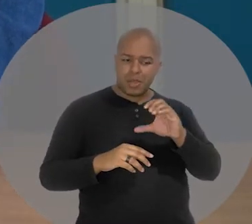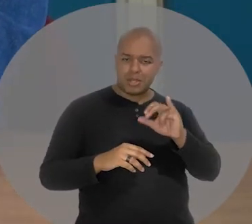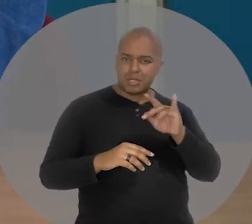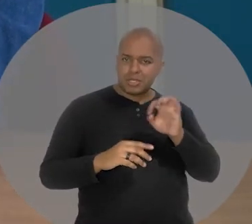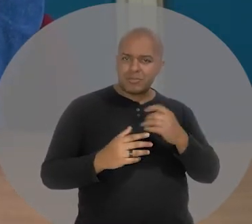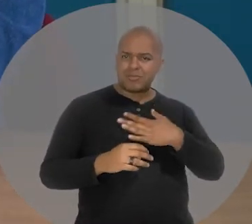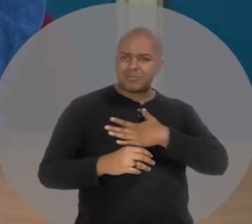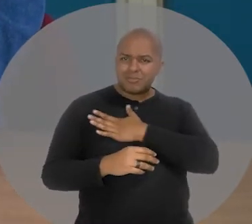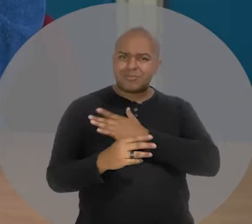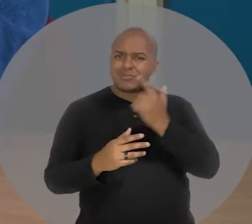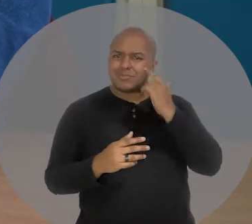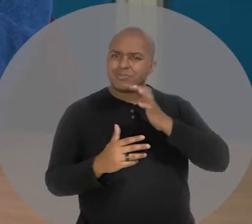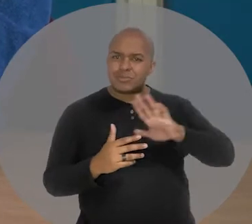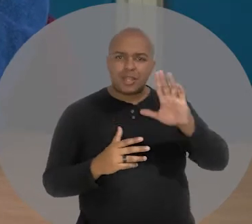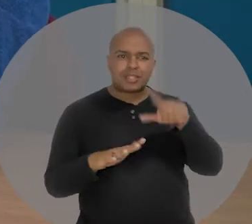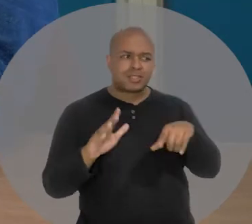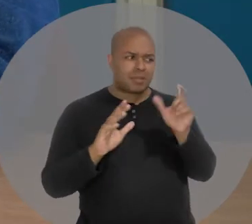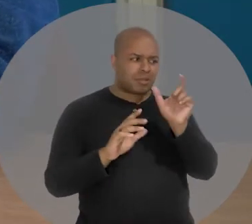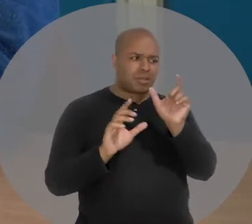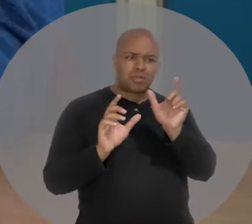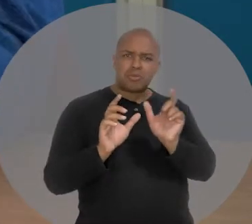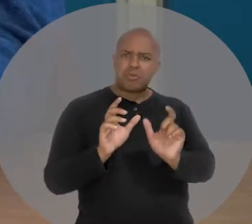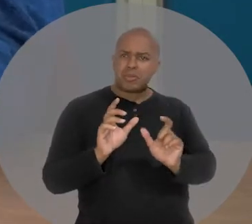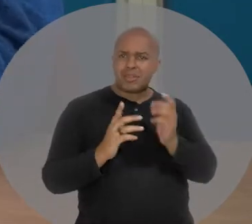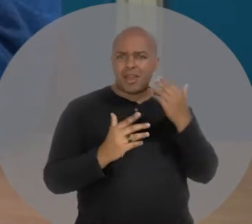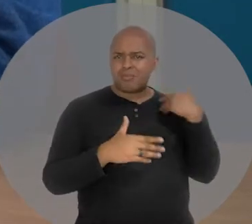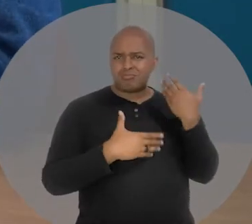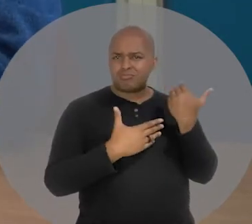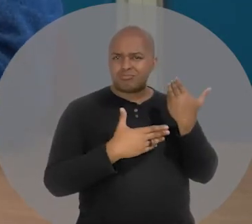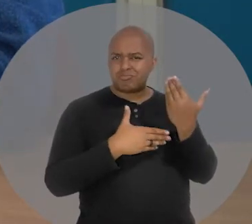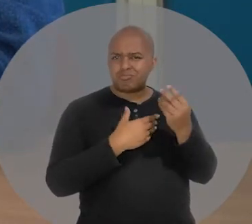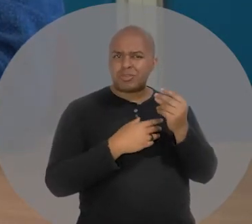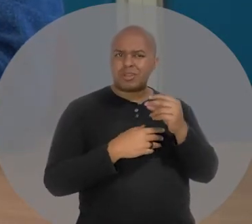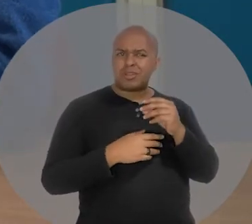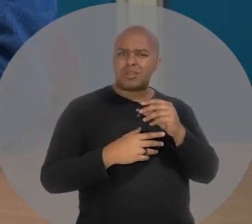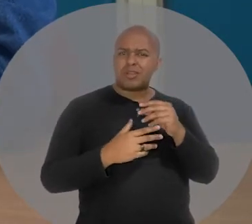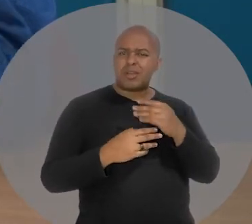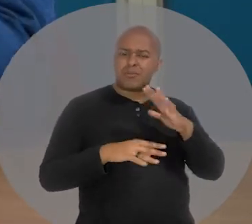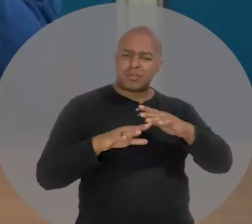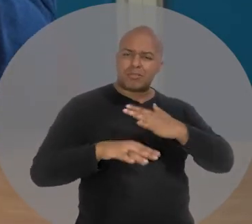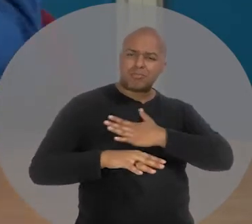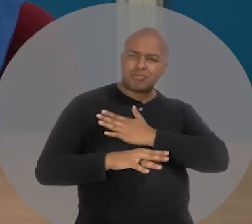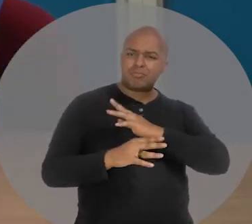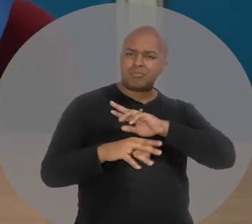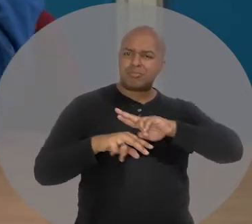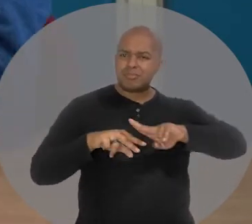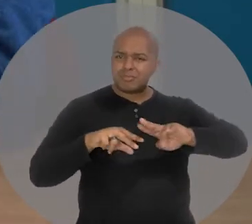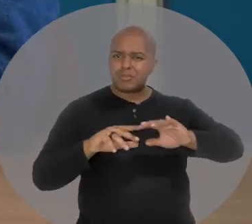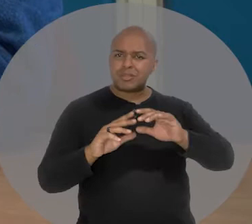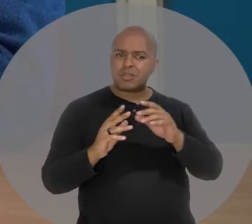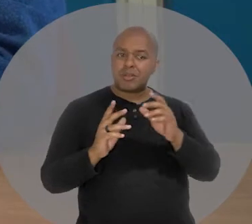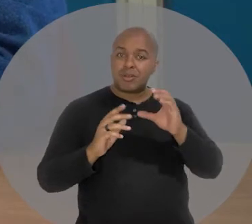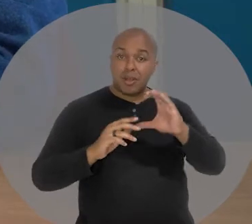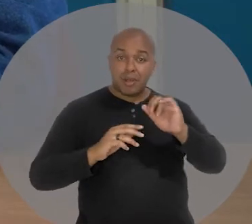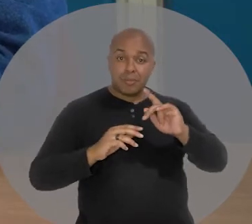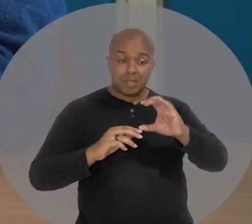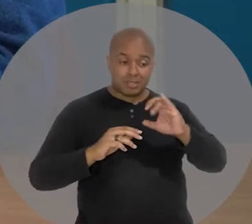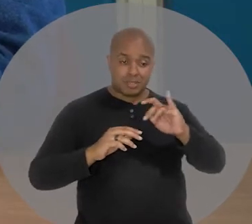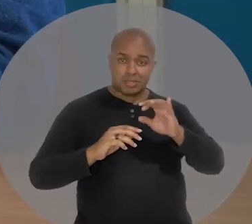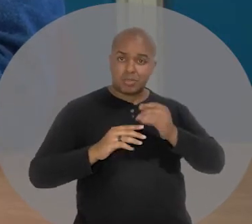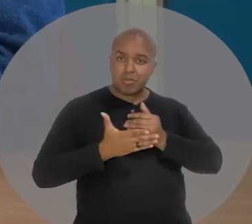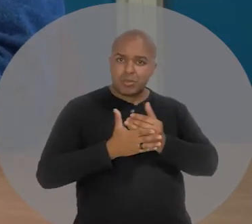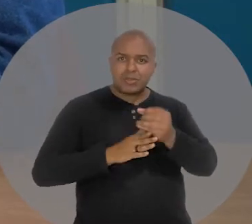racismo, que a gente já nomeia há bastante tempo, né? Homofobia. O capacitismo é no início desse século que a gente